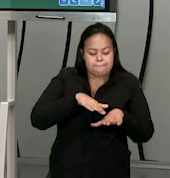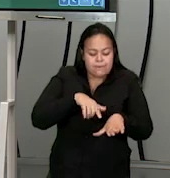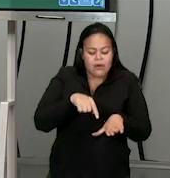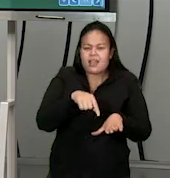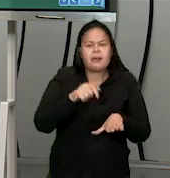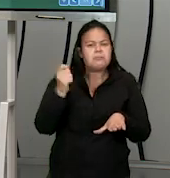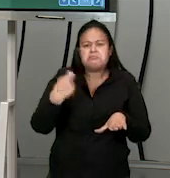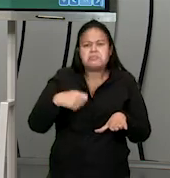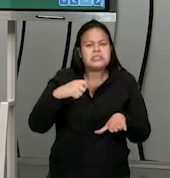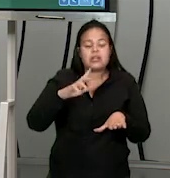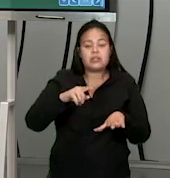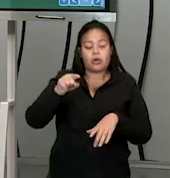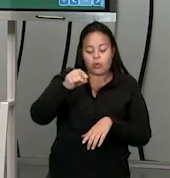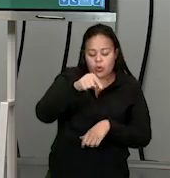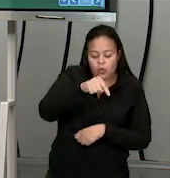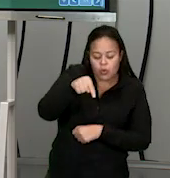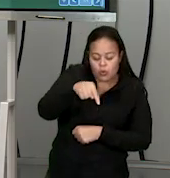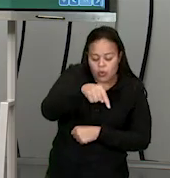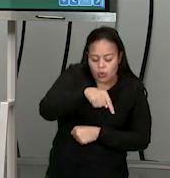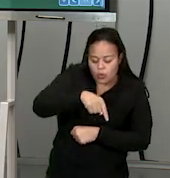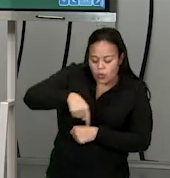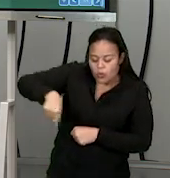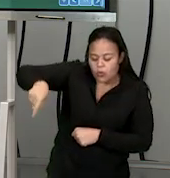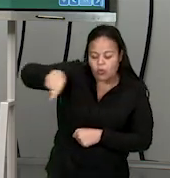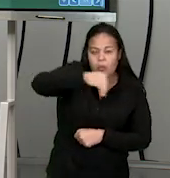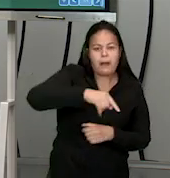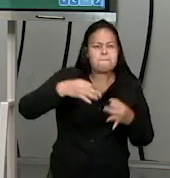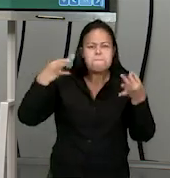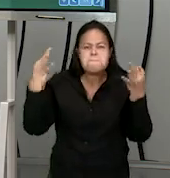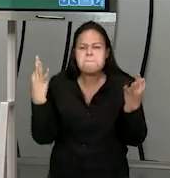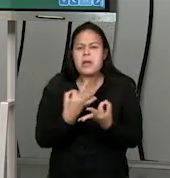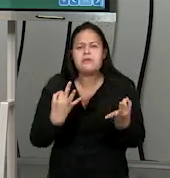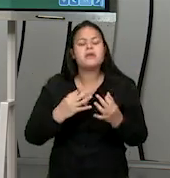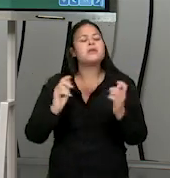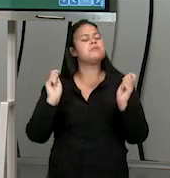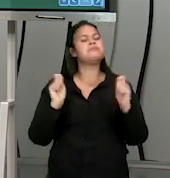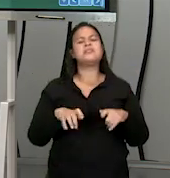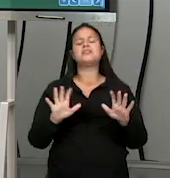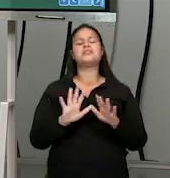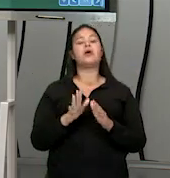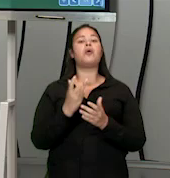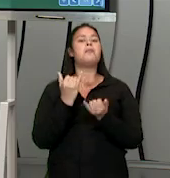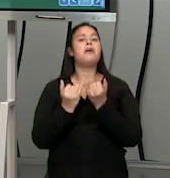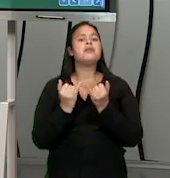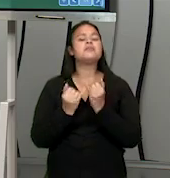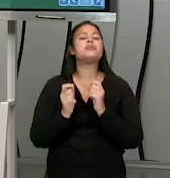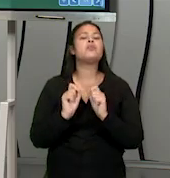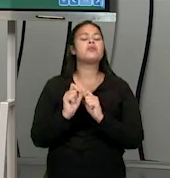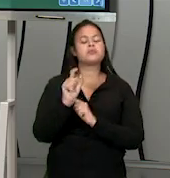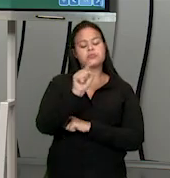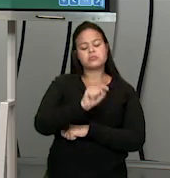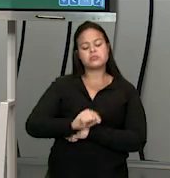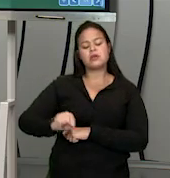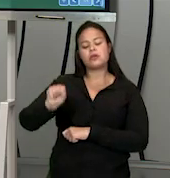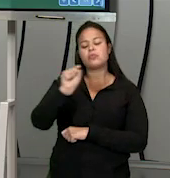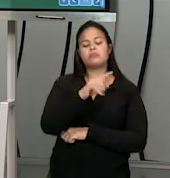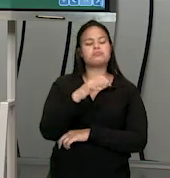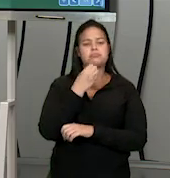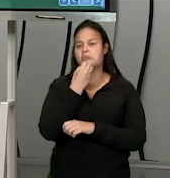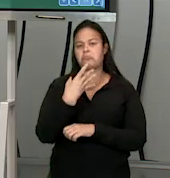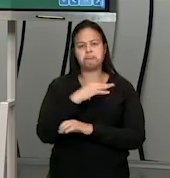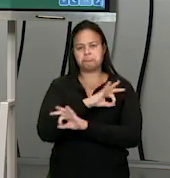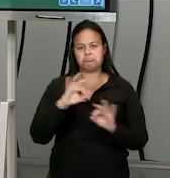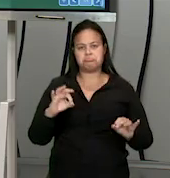giro e você vai ver que vai ficar um círculo, não precisa ficar perfeito. Precisa só que pareça um círculo. Então eu vou fazer aqui para você ver, sem encostar a